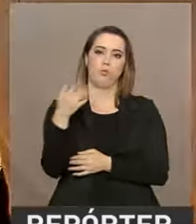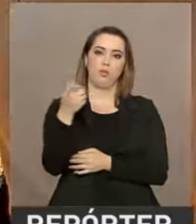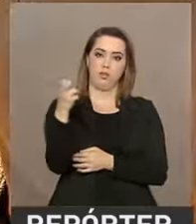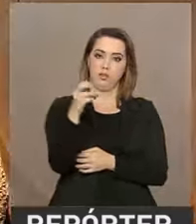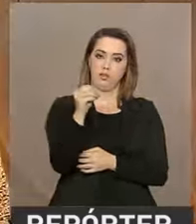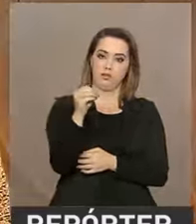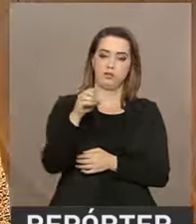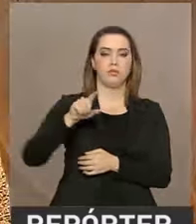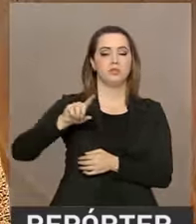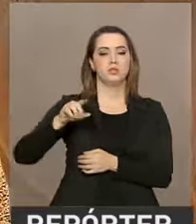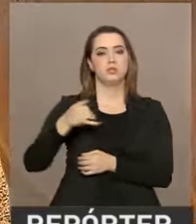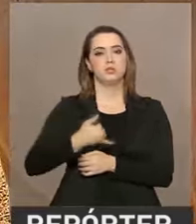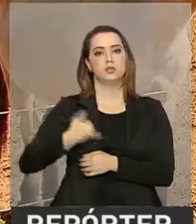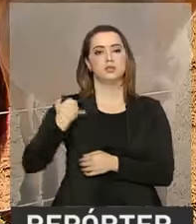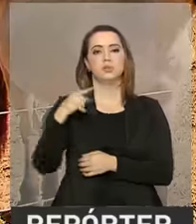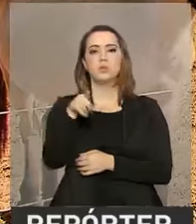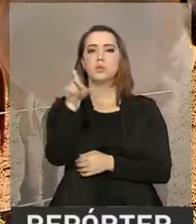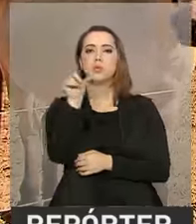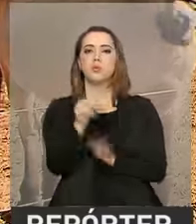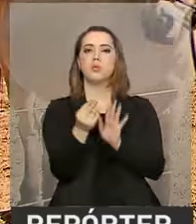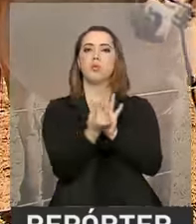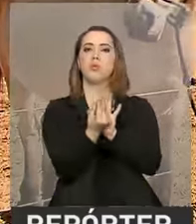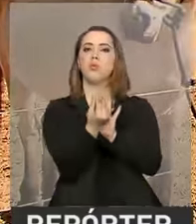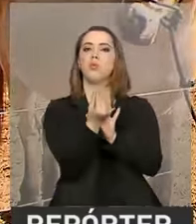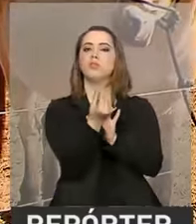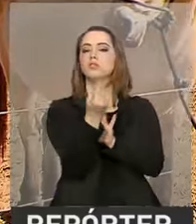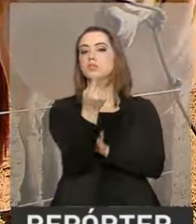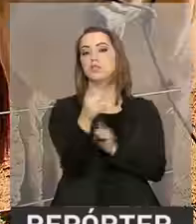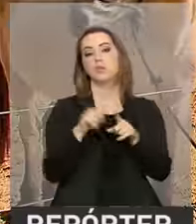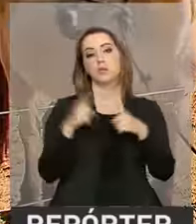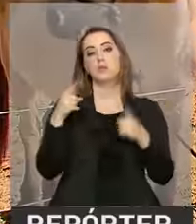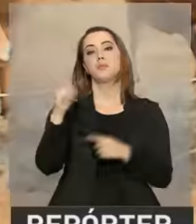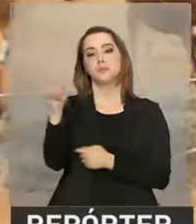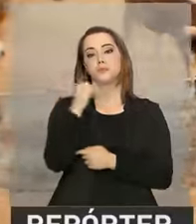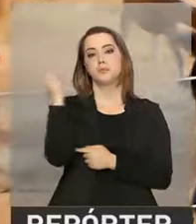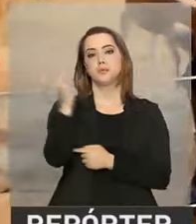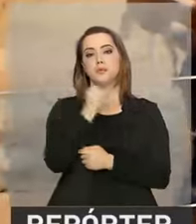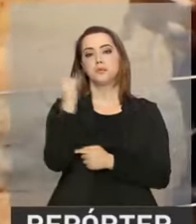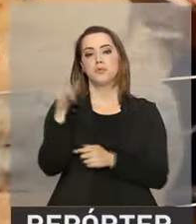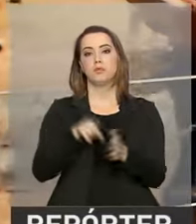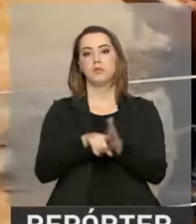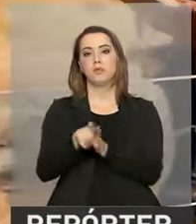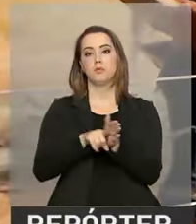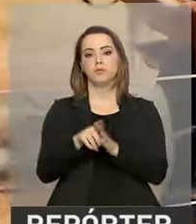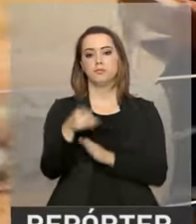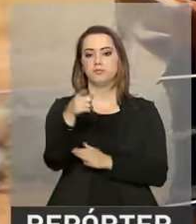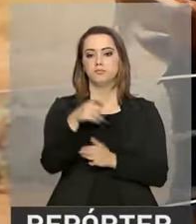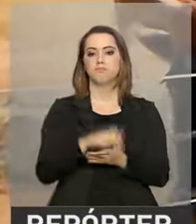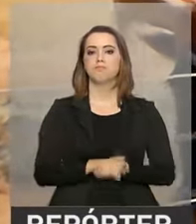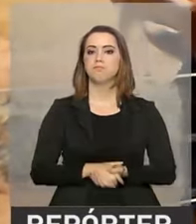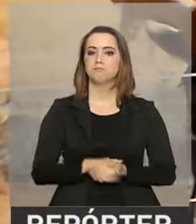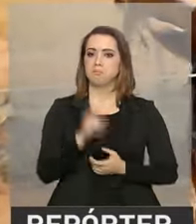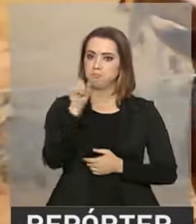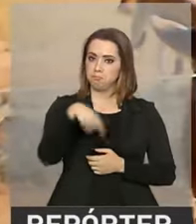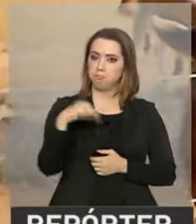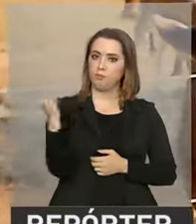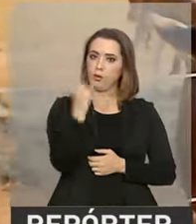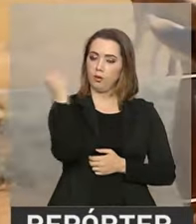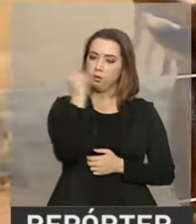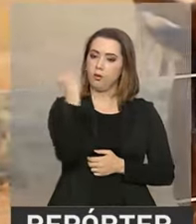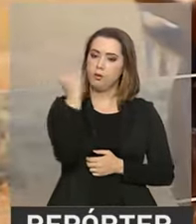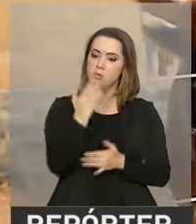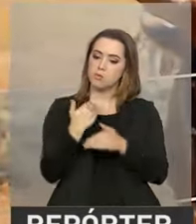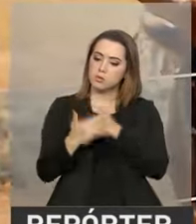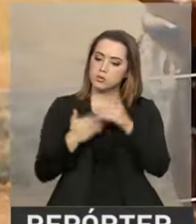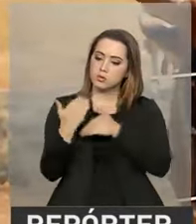Esses animais têm pouco valor comercial, mas são importantes para as pesquisas. É muito importante preservar essas raças, porque